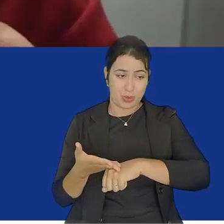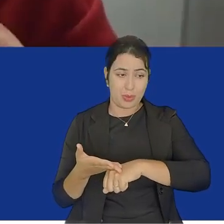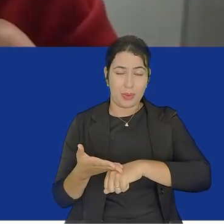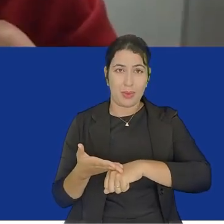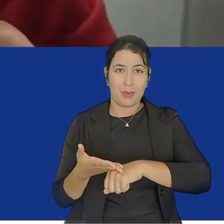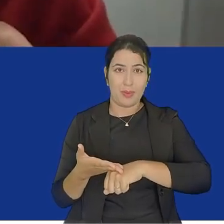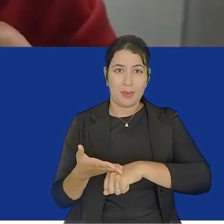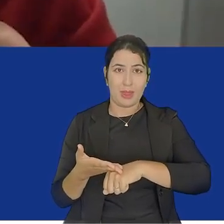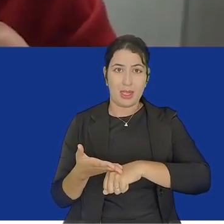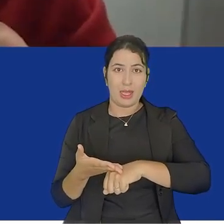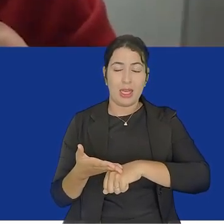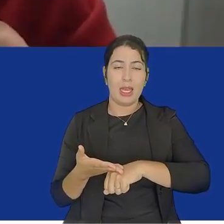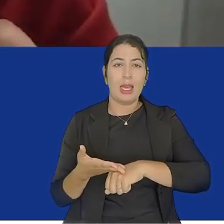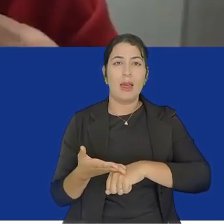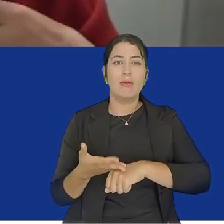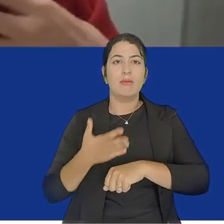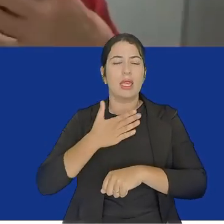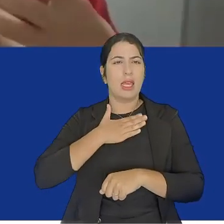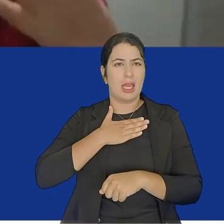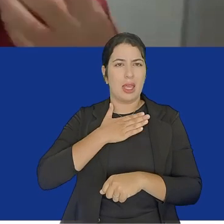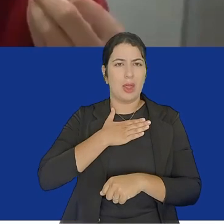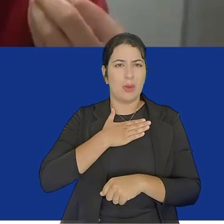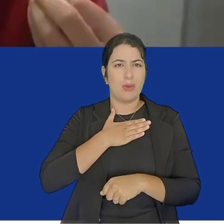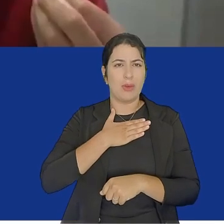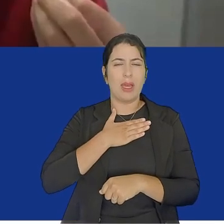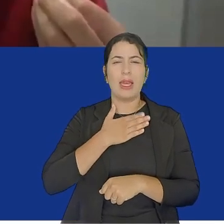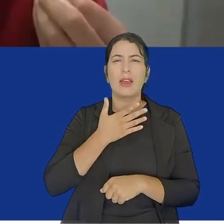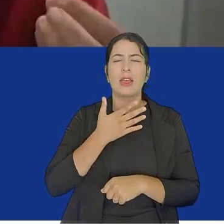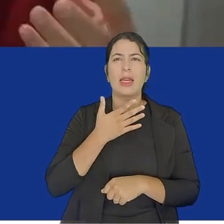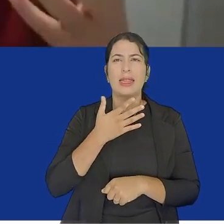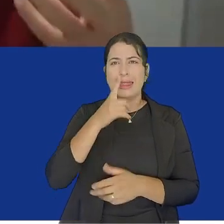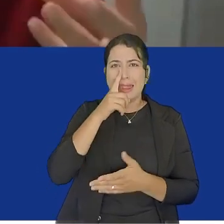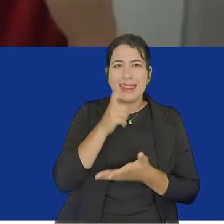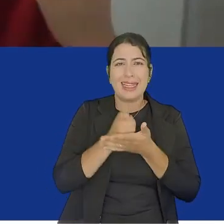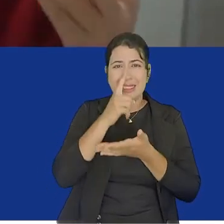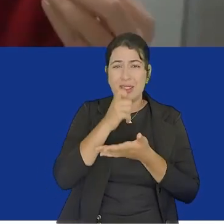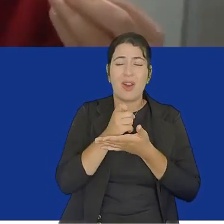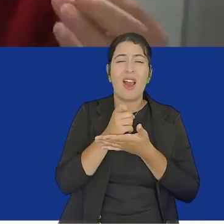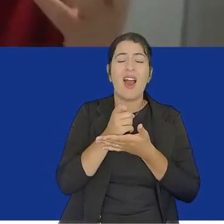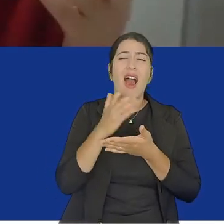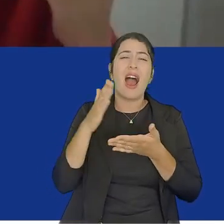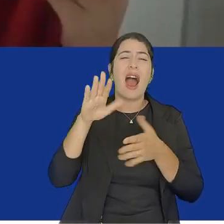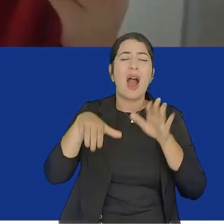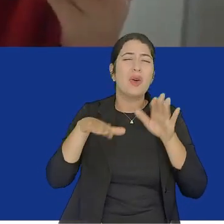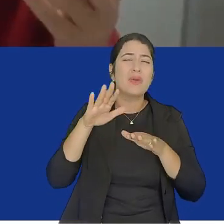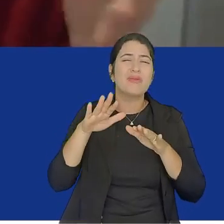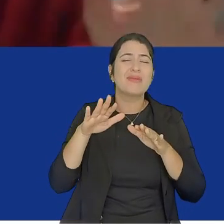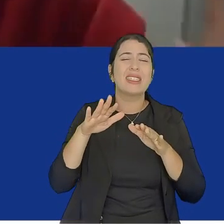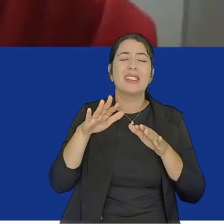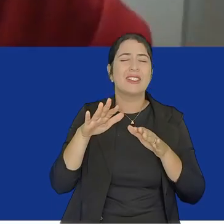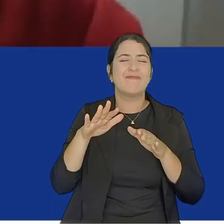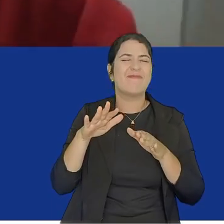da direção da nossa própria vida. Então, especialmente como servidores, a gente está muito acostumado a um lugar de,